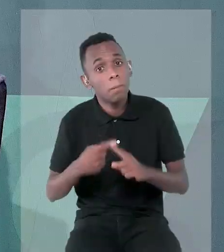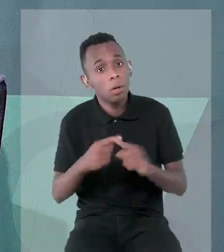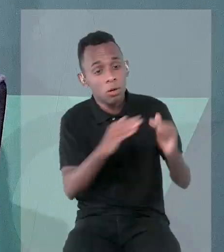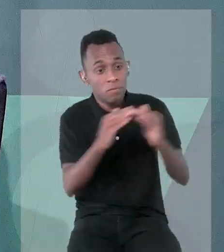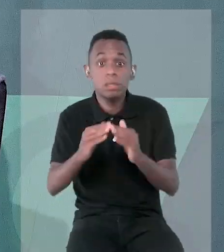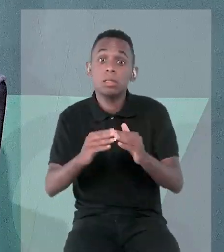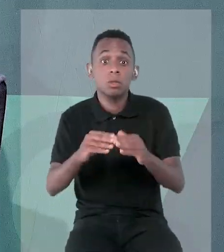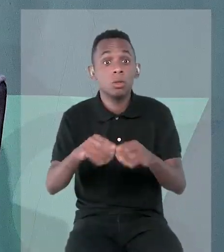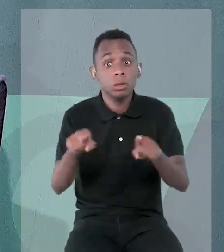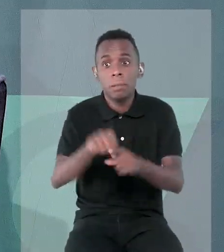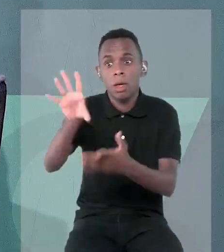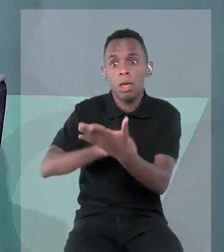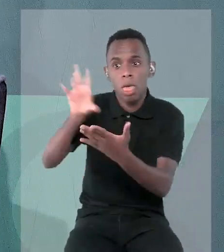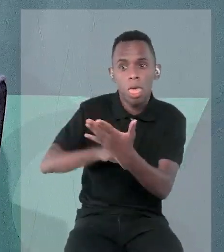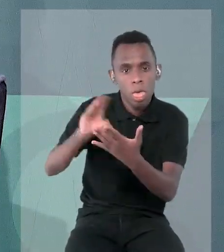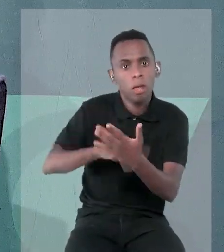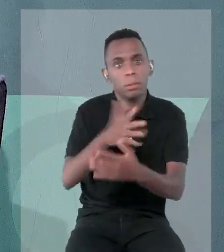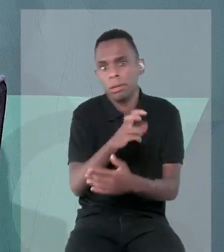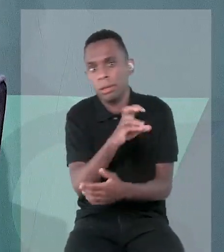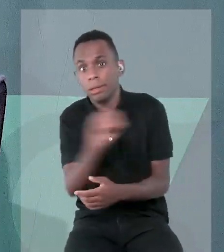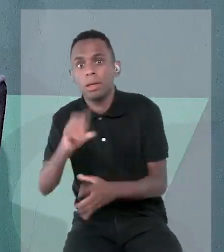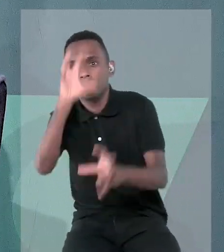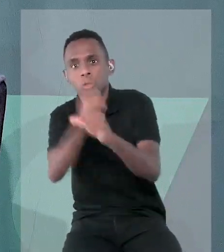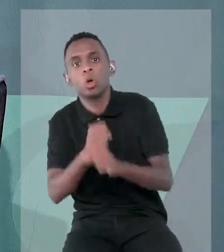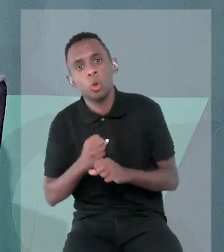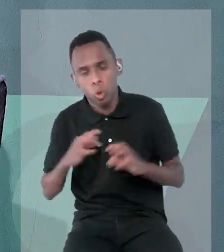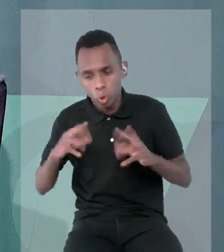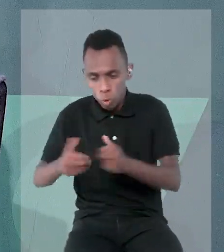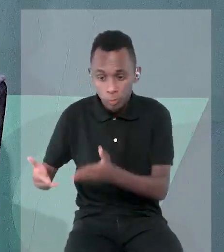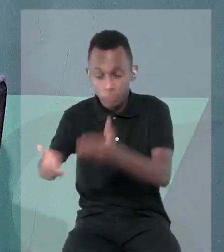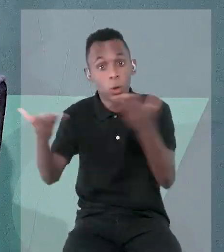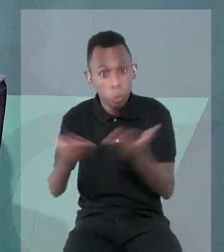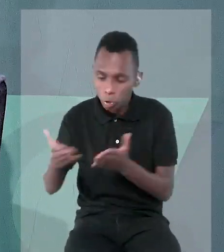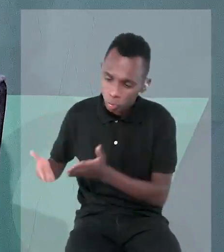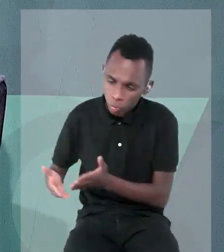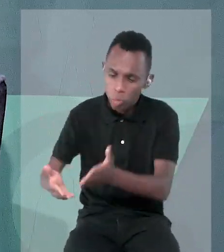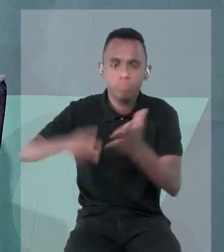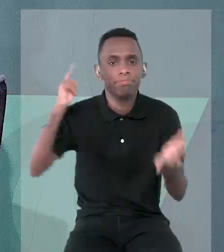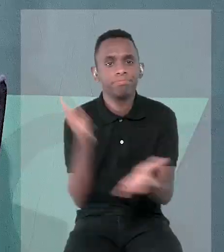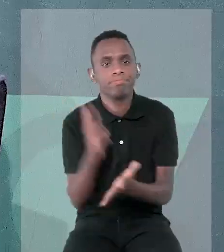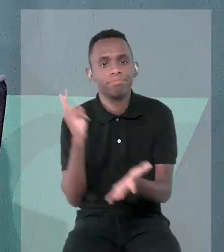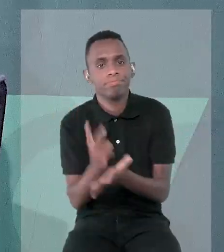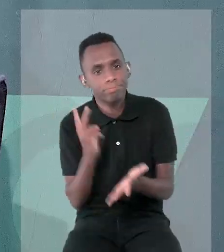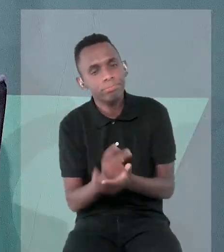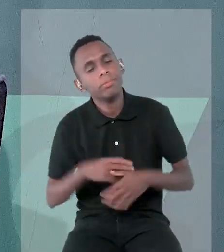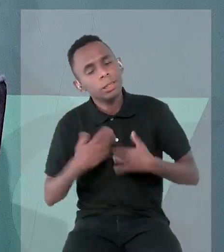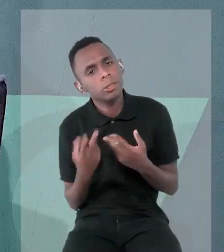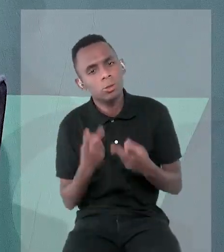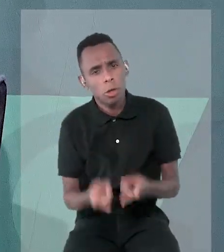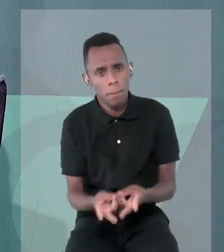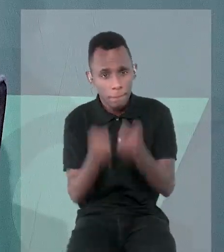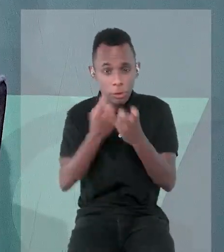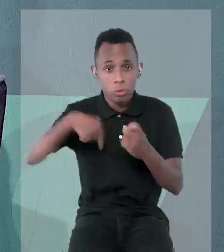vizinhos imitaram, e talvez recuperamos 500, 600 nascentes no total, e hoje o Rio Corredeira voltou a ser permanente. Então a gente se deu conta que